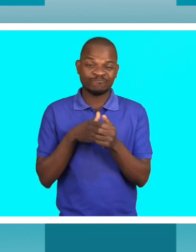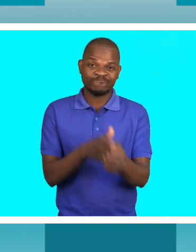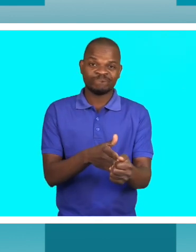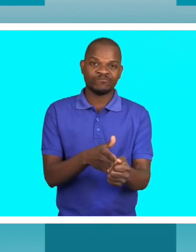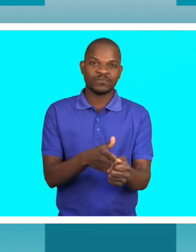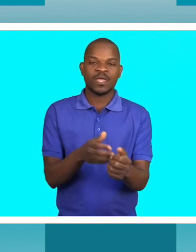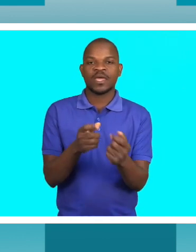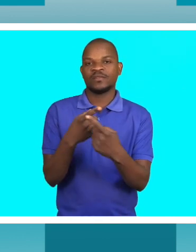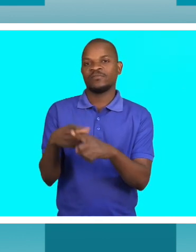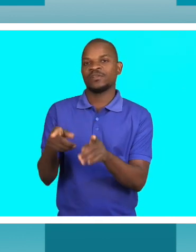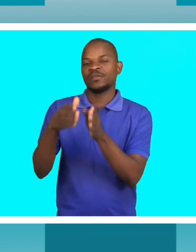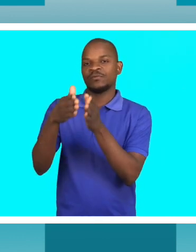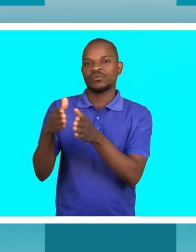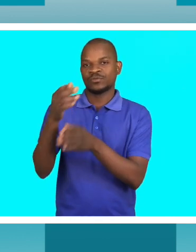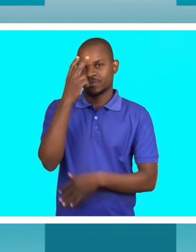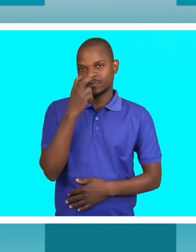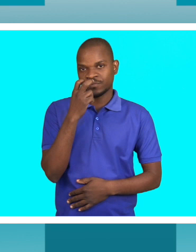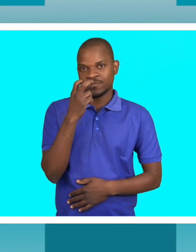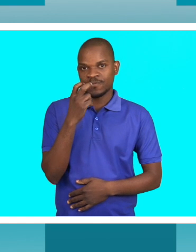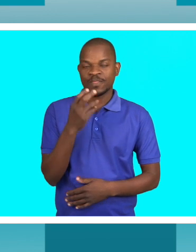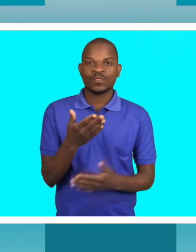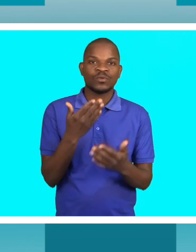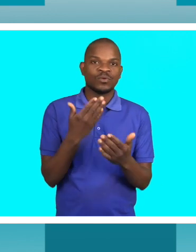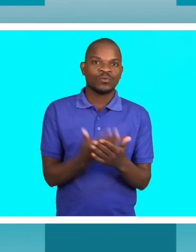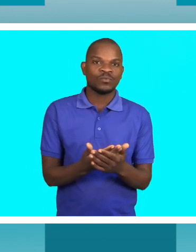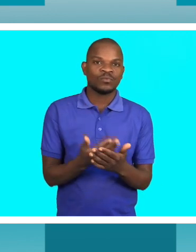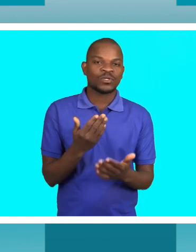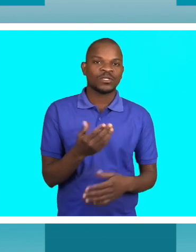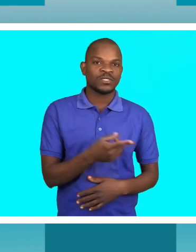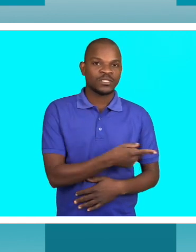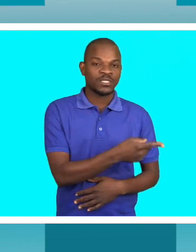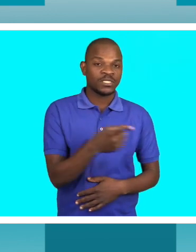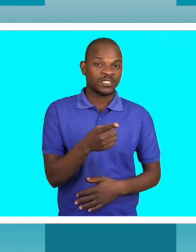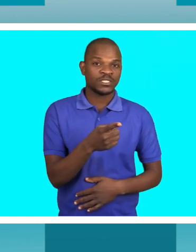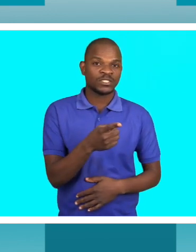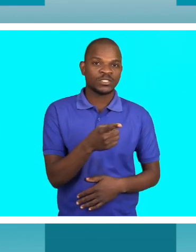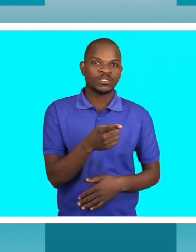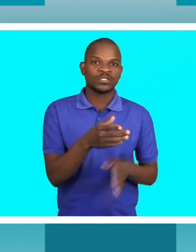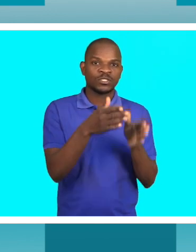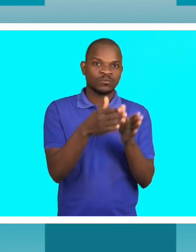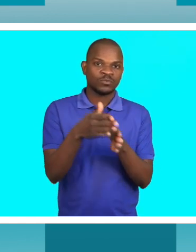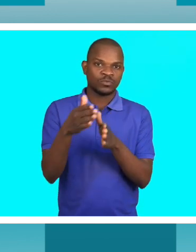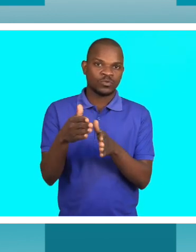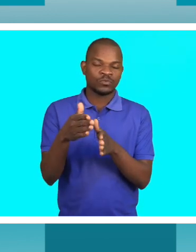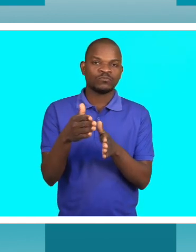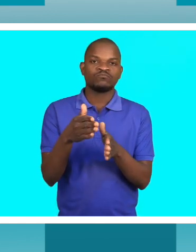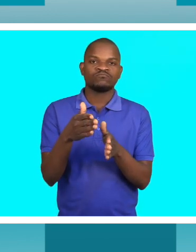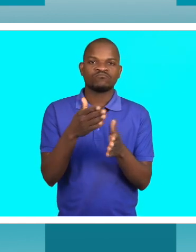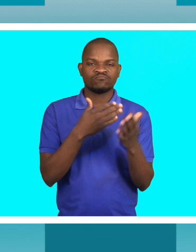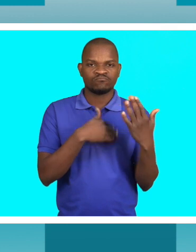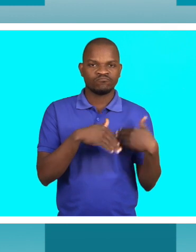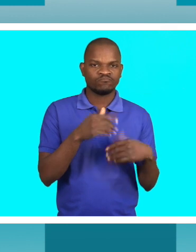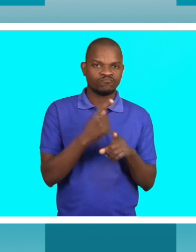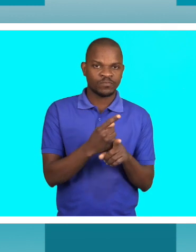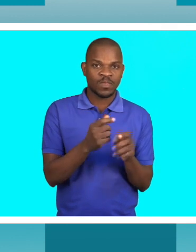diferentemente dos que têm deficiência visual, que há um dado momento percebem aquilo que são as exigências de exatamente treinamento, assim como da própria